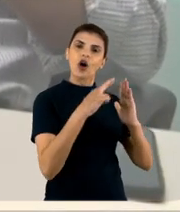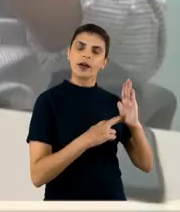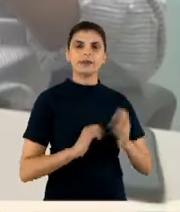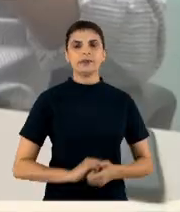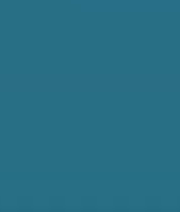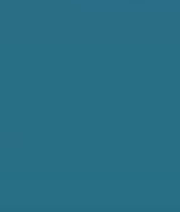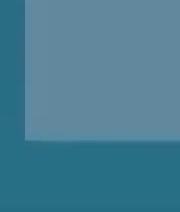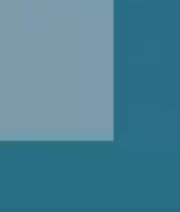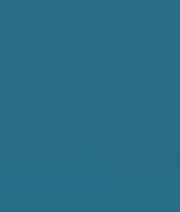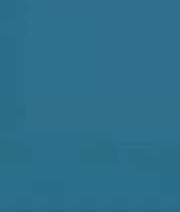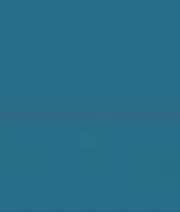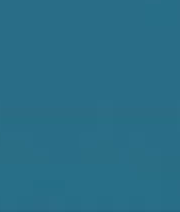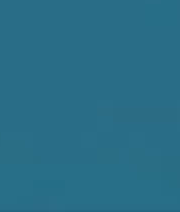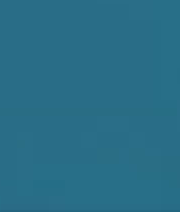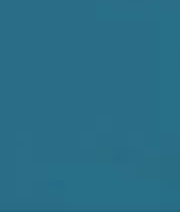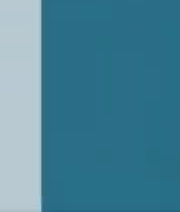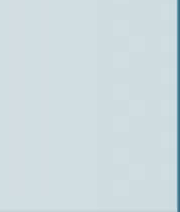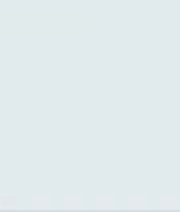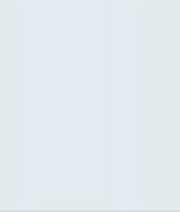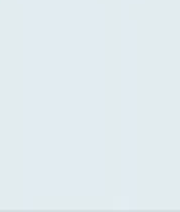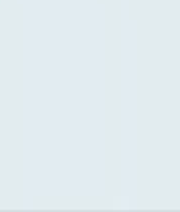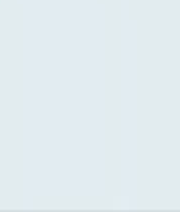esse roteiro.